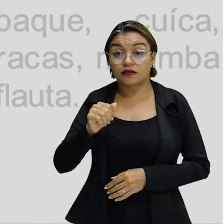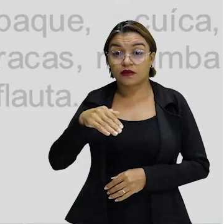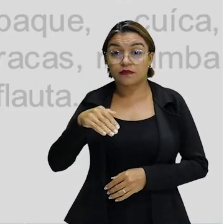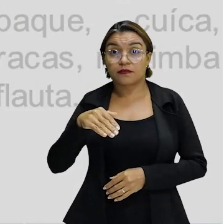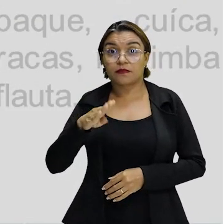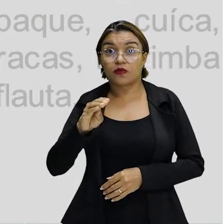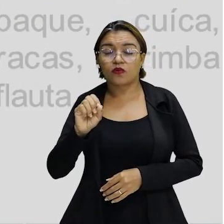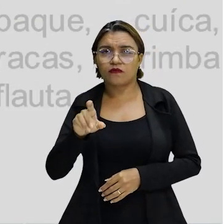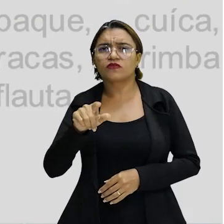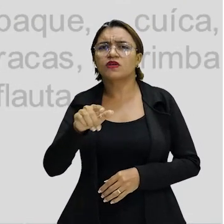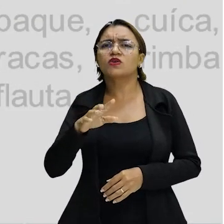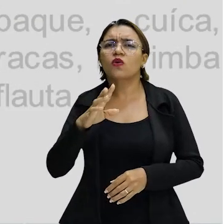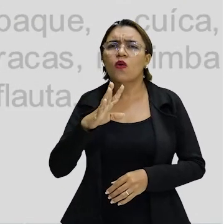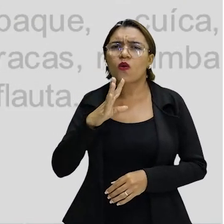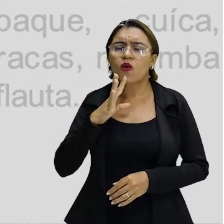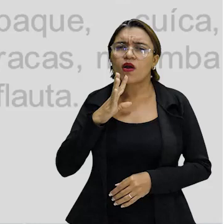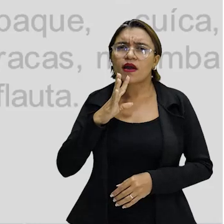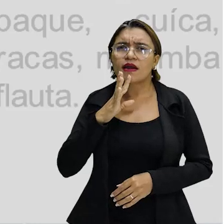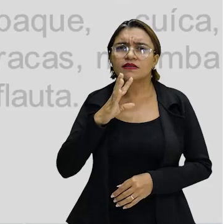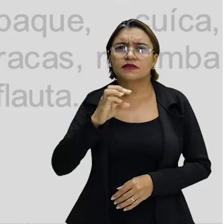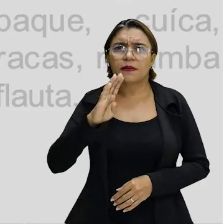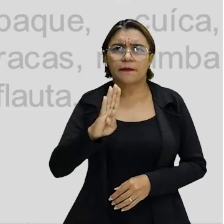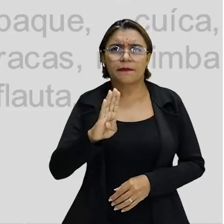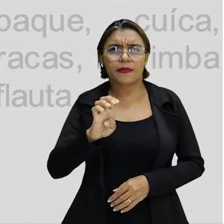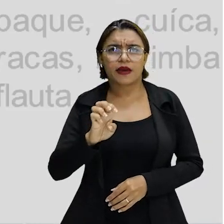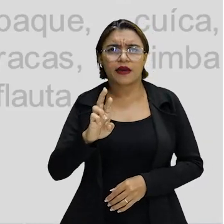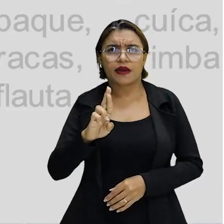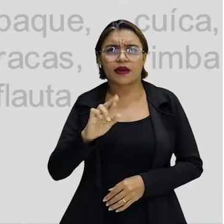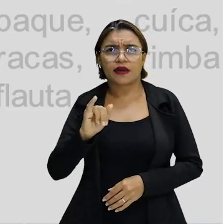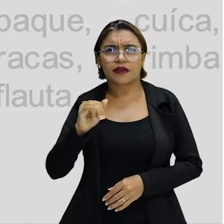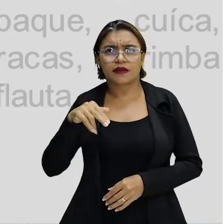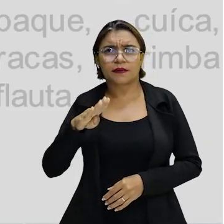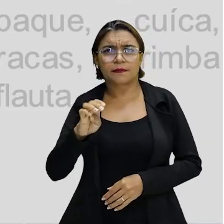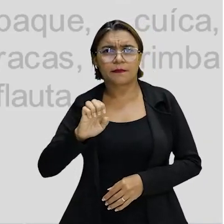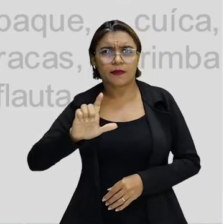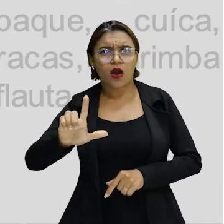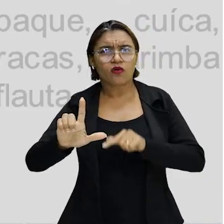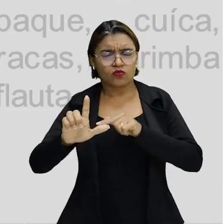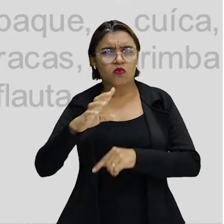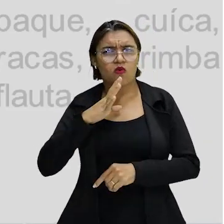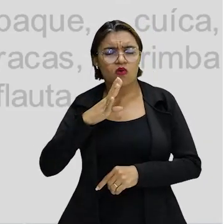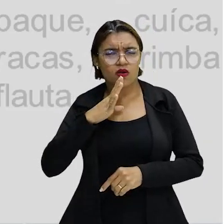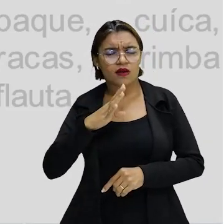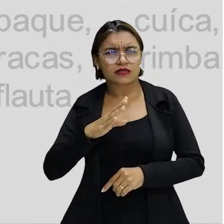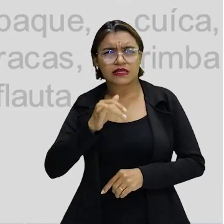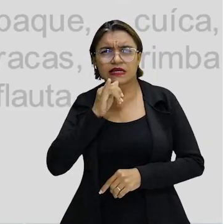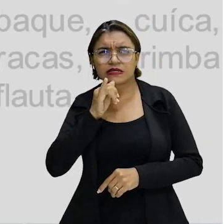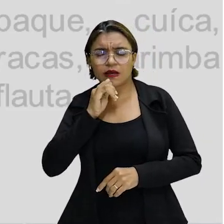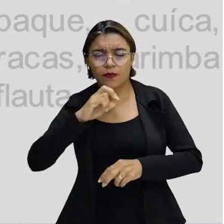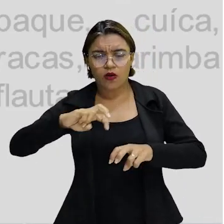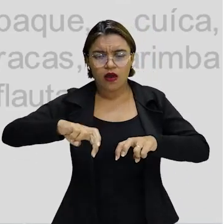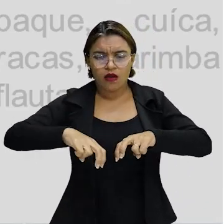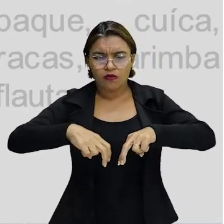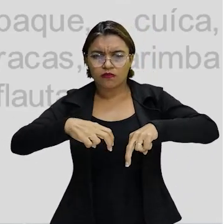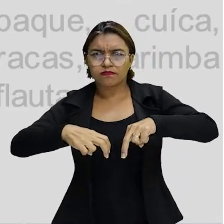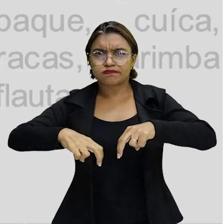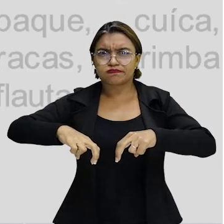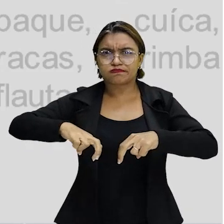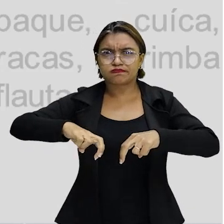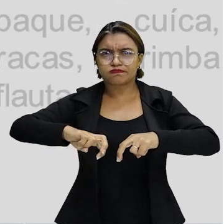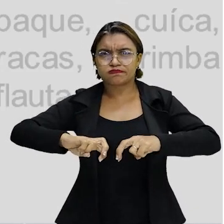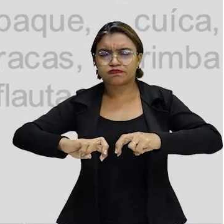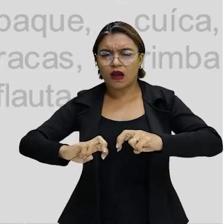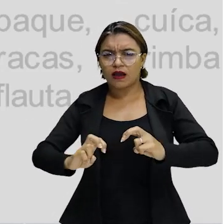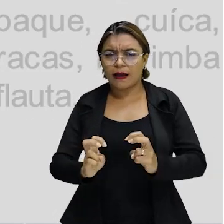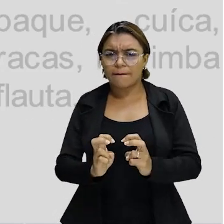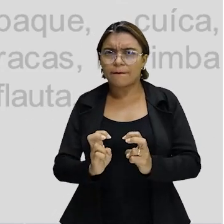o que é o berimbau? Você já viu um jogo de capoeira? Então, quando você vê um jogo de capoeira, com certeza você já viu, seja pela TV ou